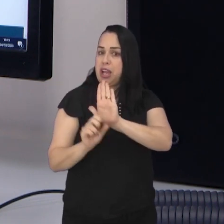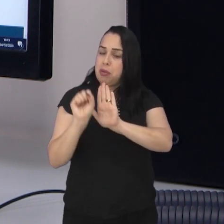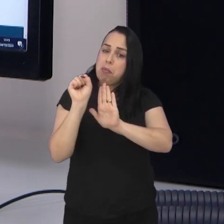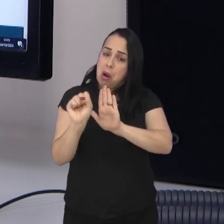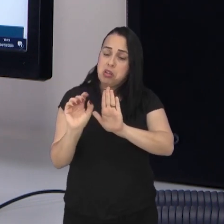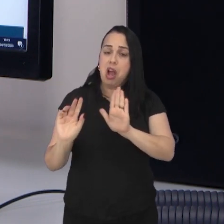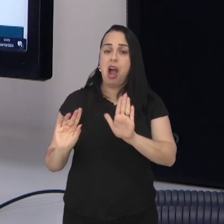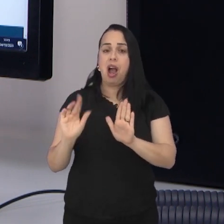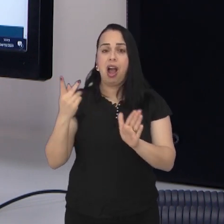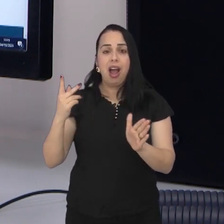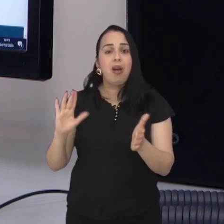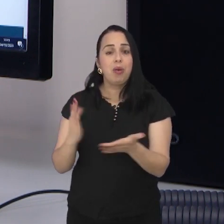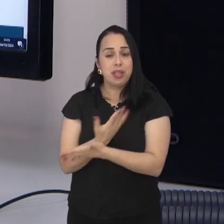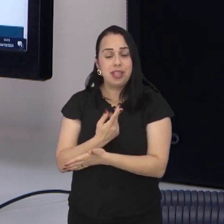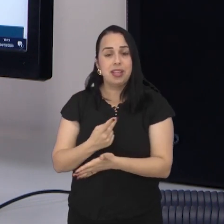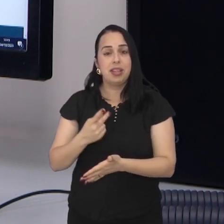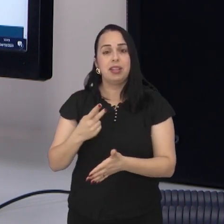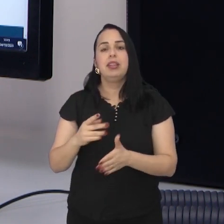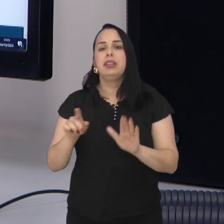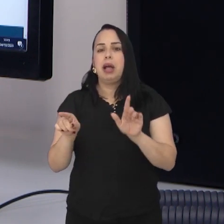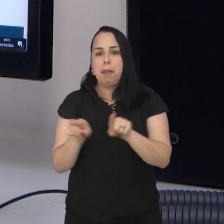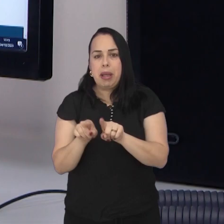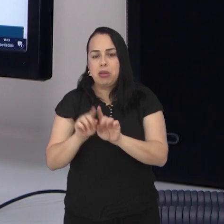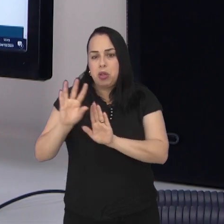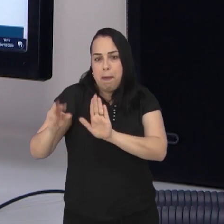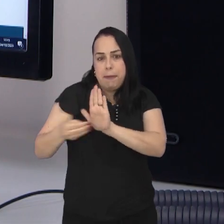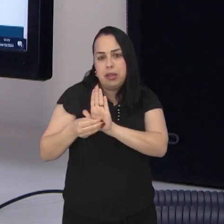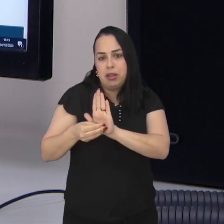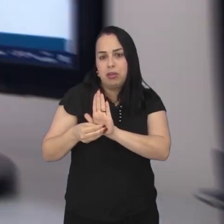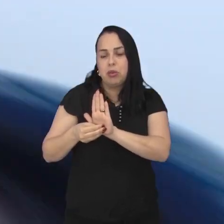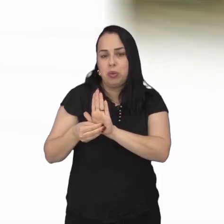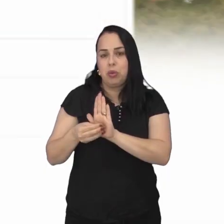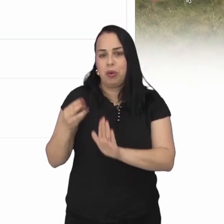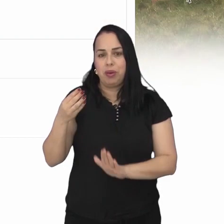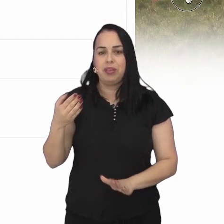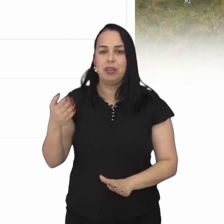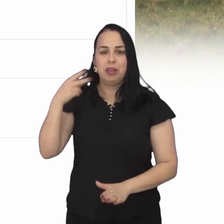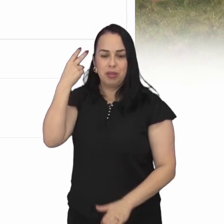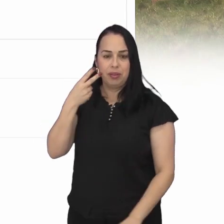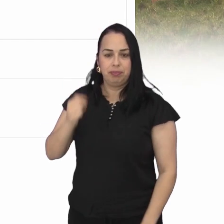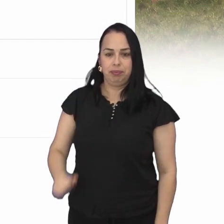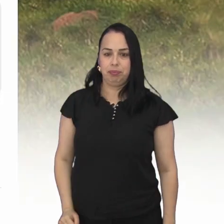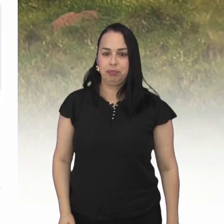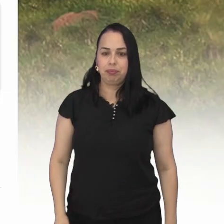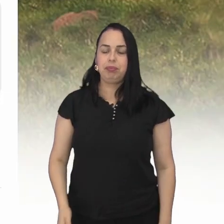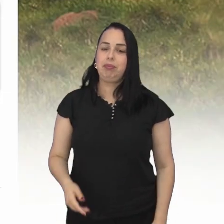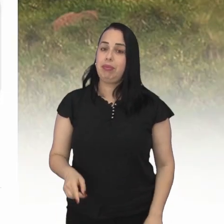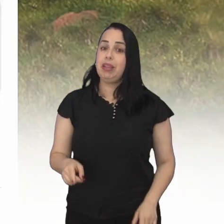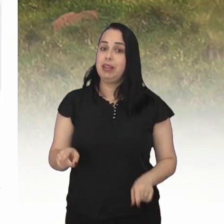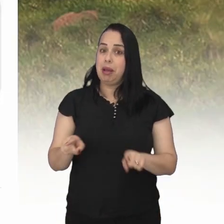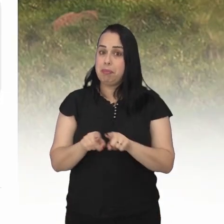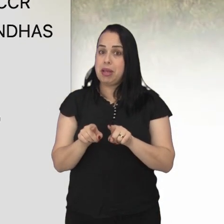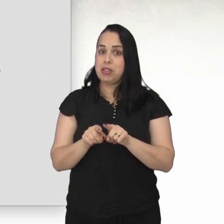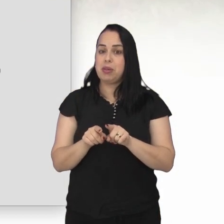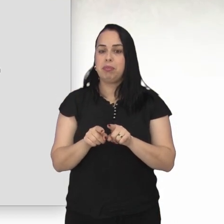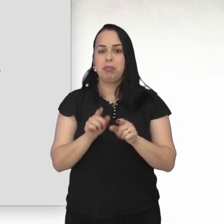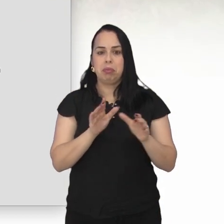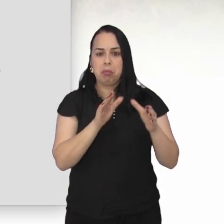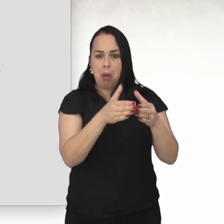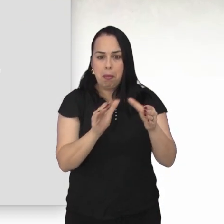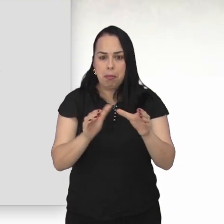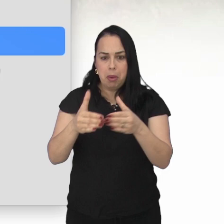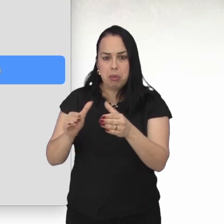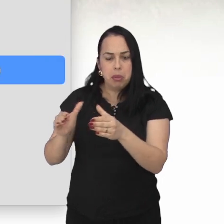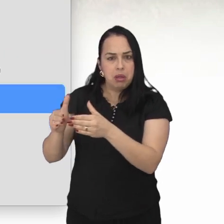Lei Orçamentária Anual, a partir de emendas parlamentares. Para facilitar a organização, os pedidos também são divididos